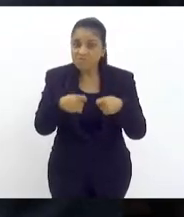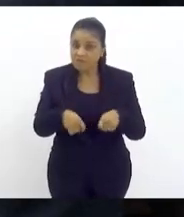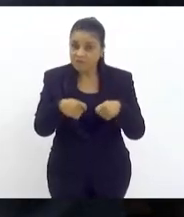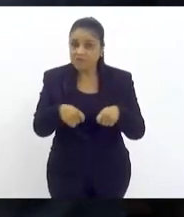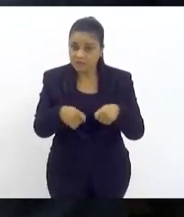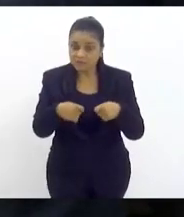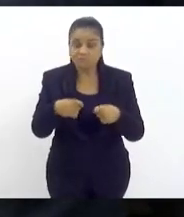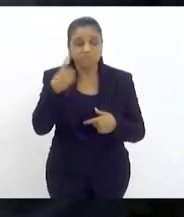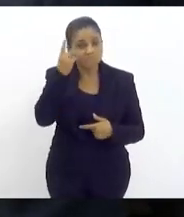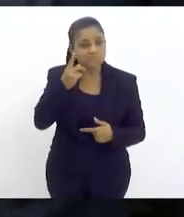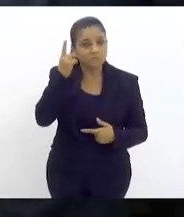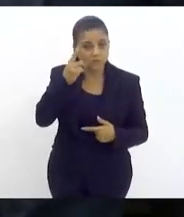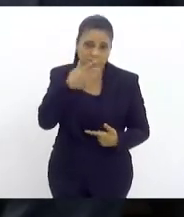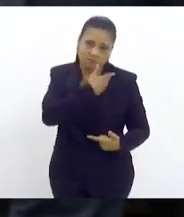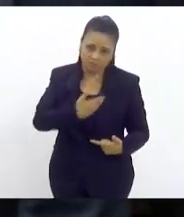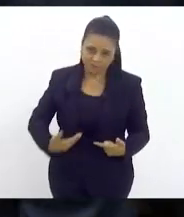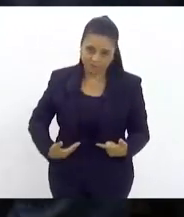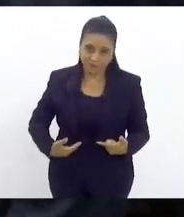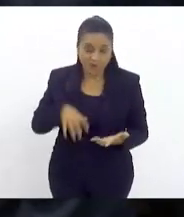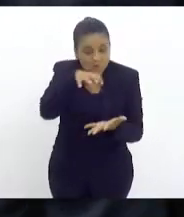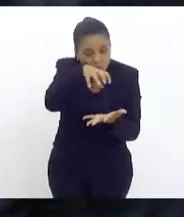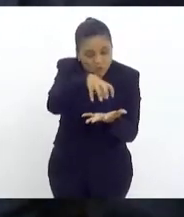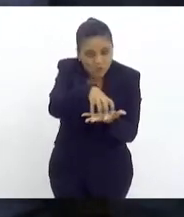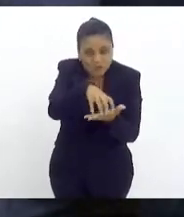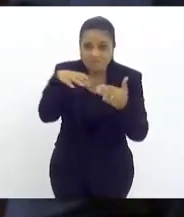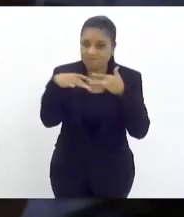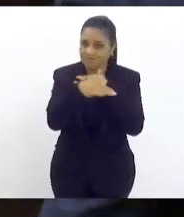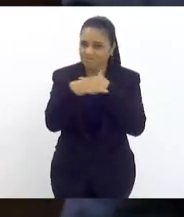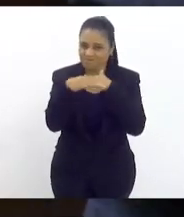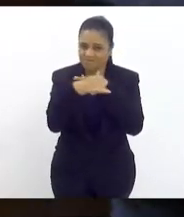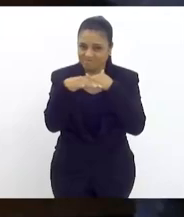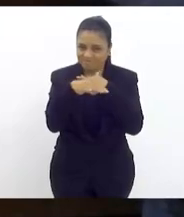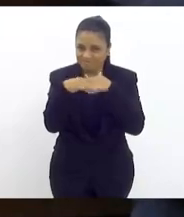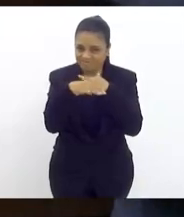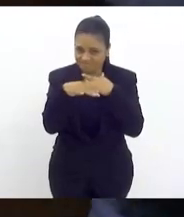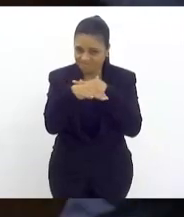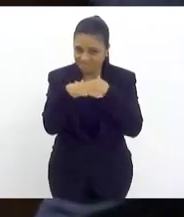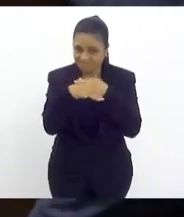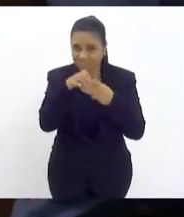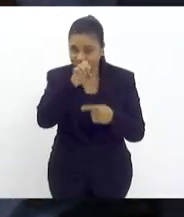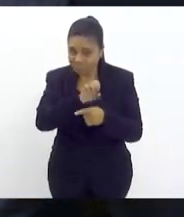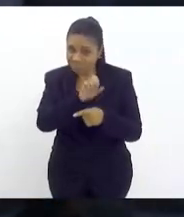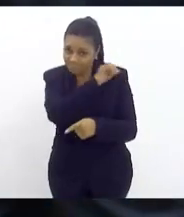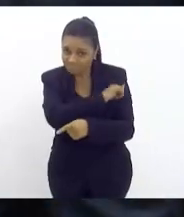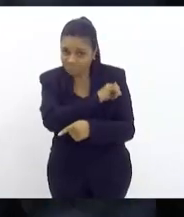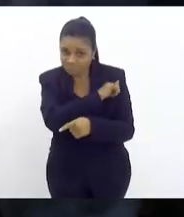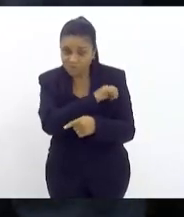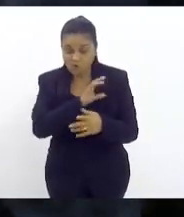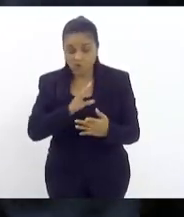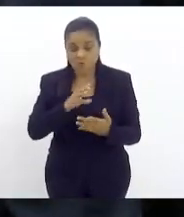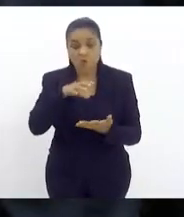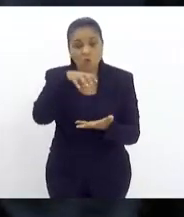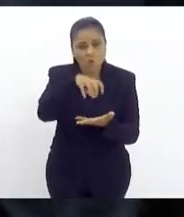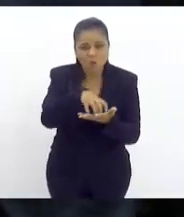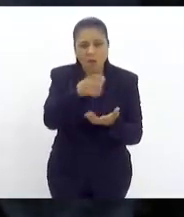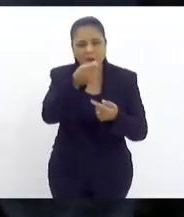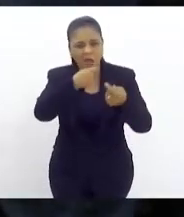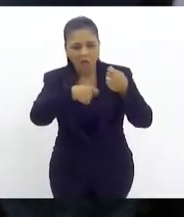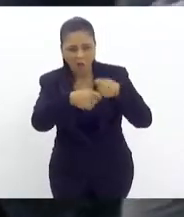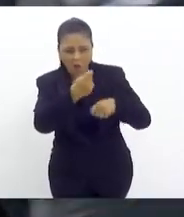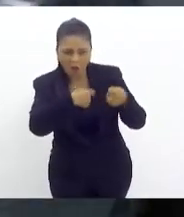de políticas públicas. O centro do Rio de Janeiro é um local muitas vezes ocupado pelos negócios, né,